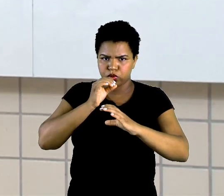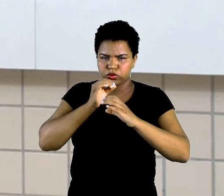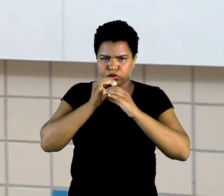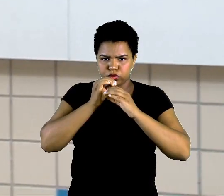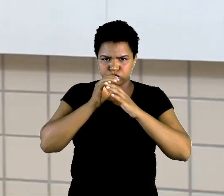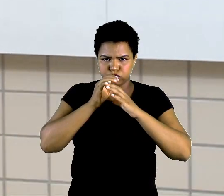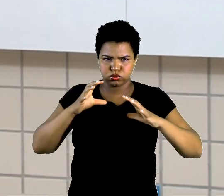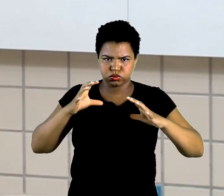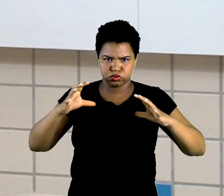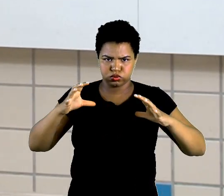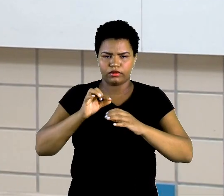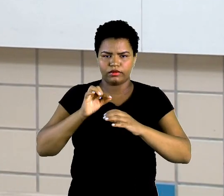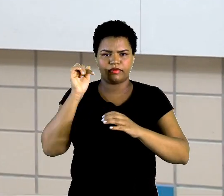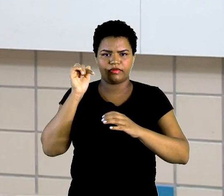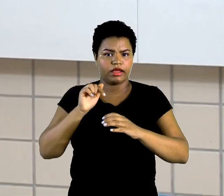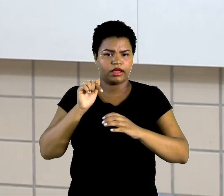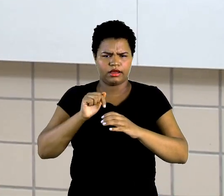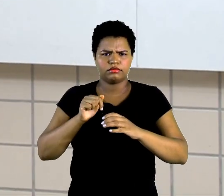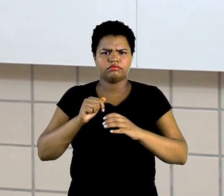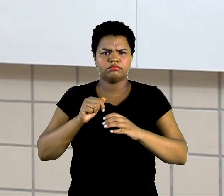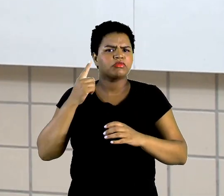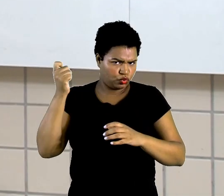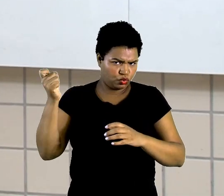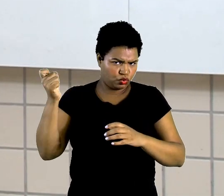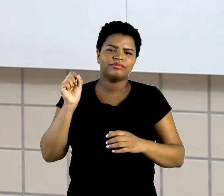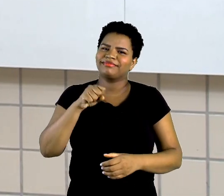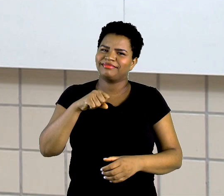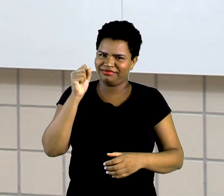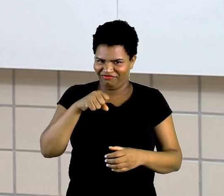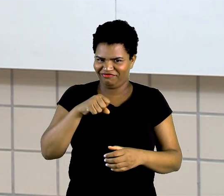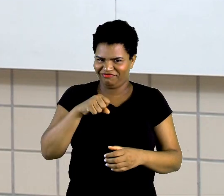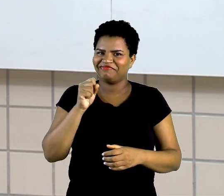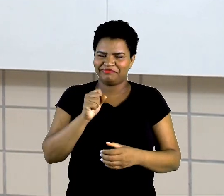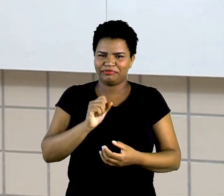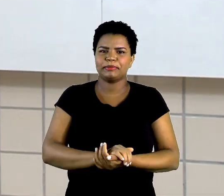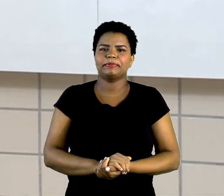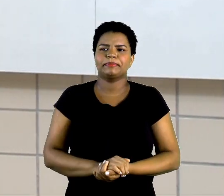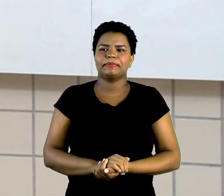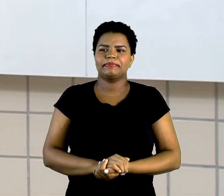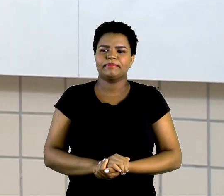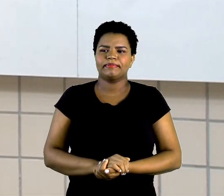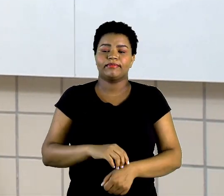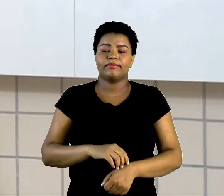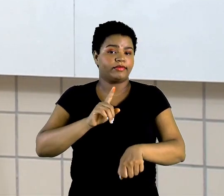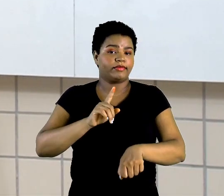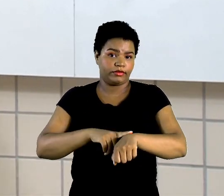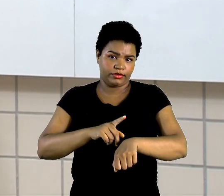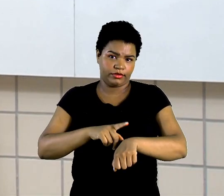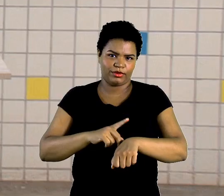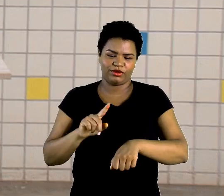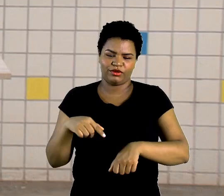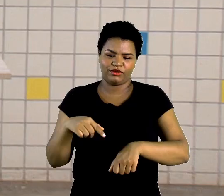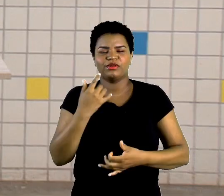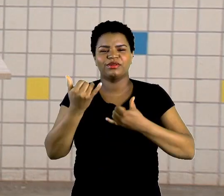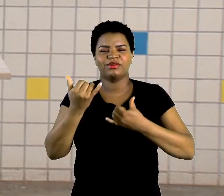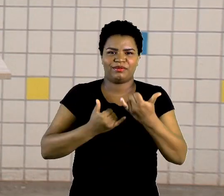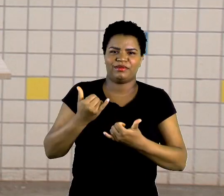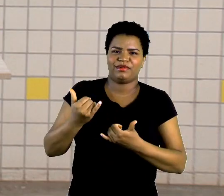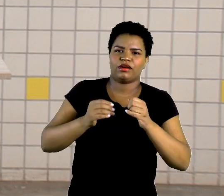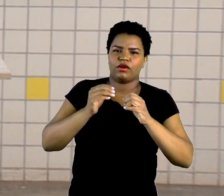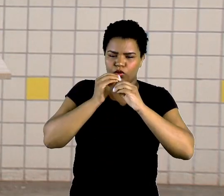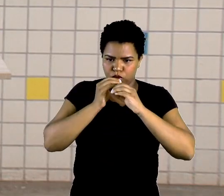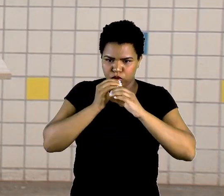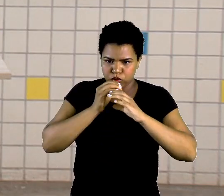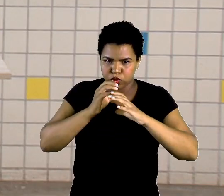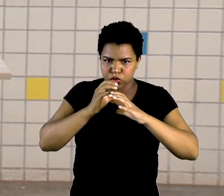O balão, ele transmite som? Transmite. E até o momento que nós estamos brincando, enchendo o